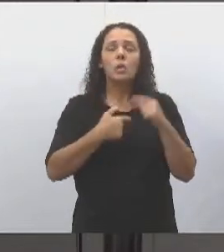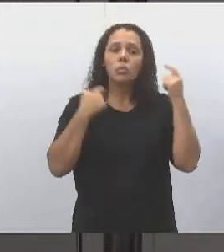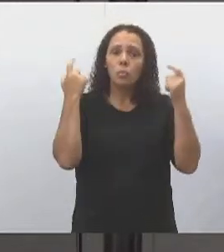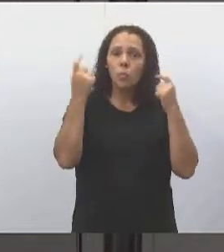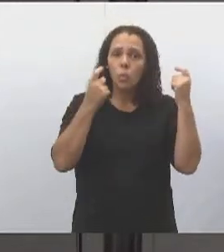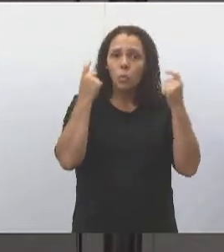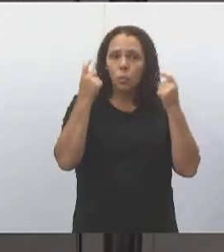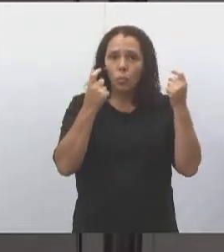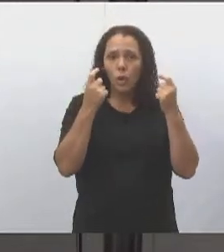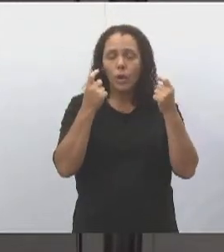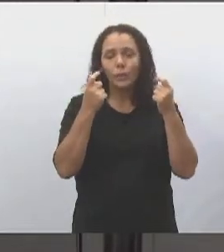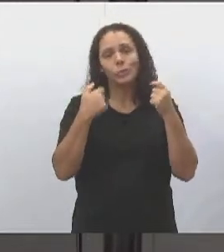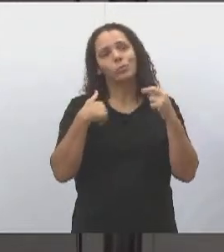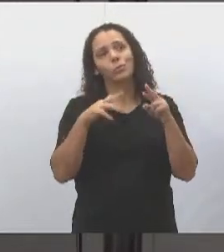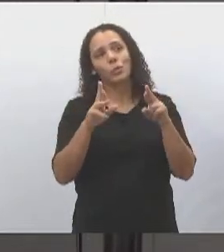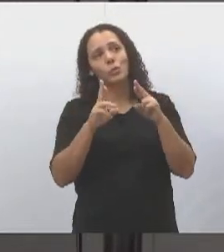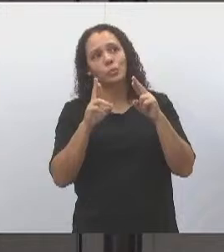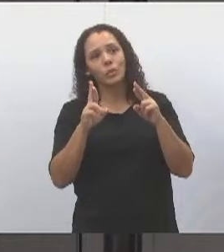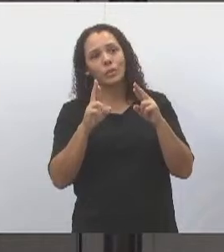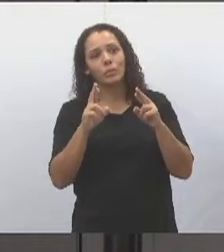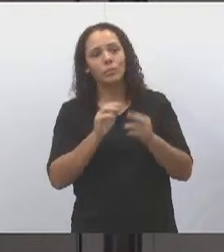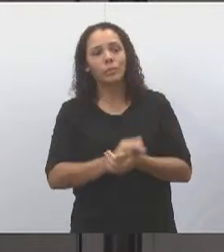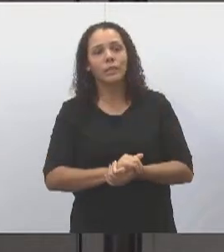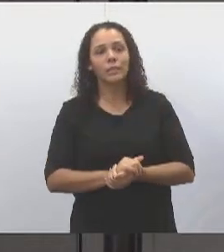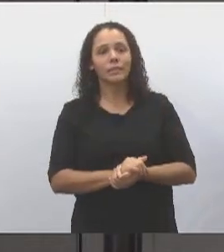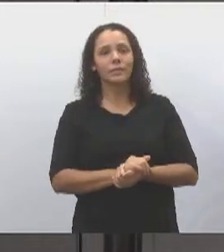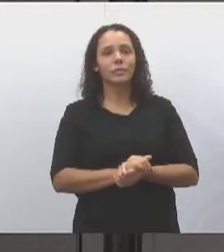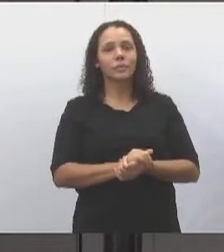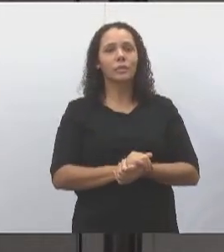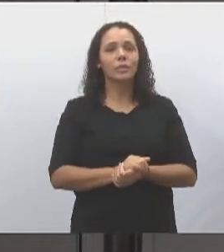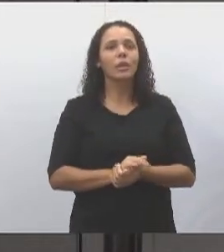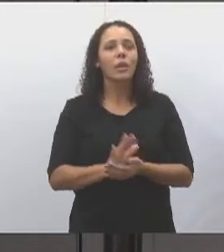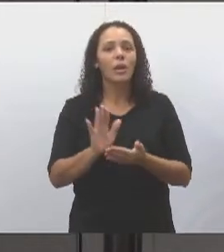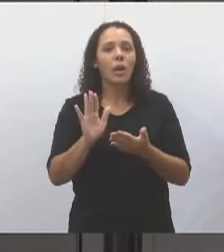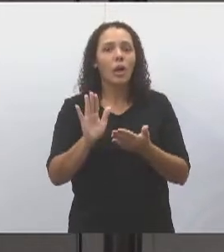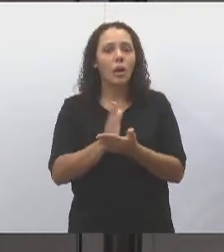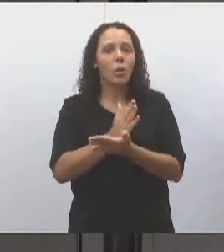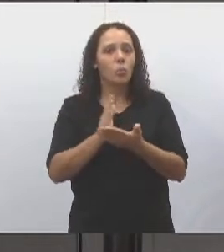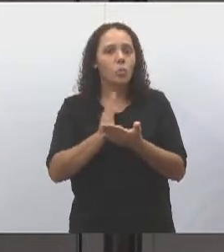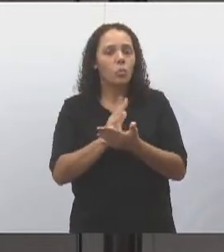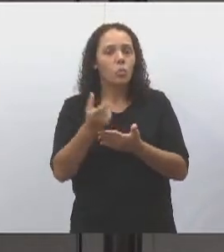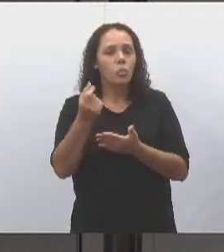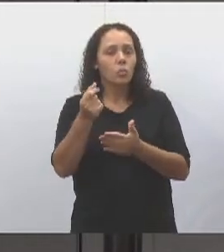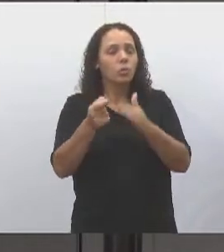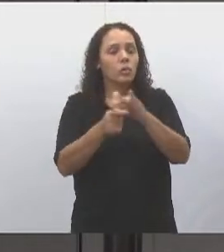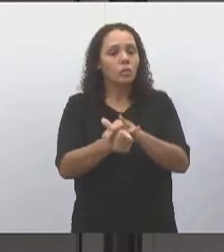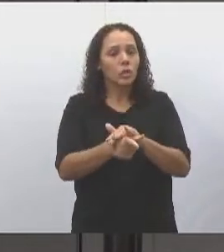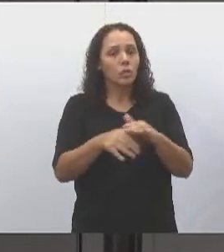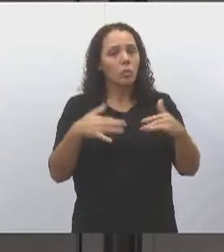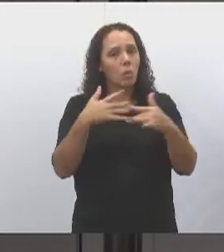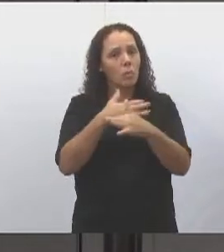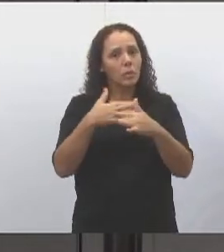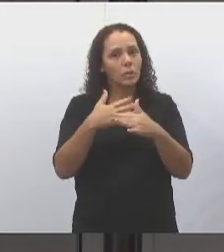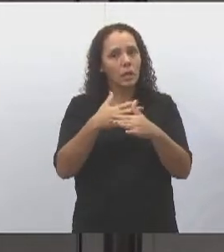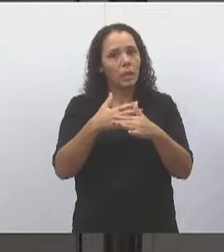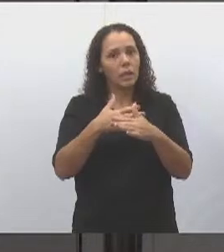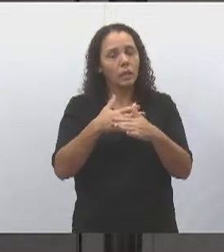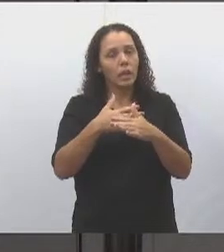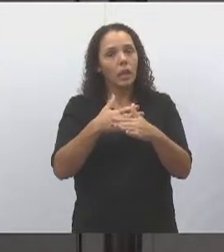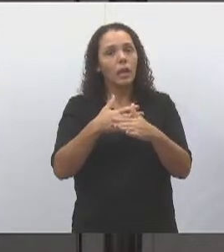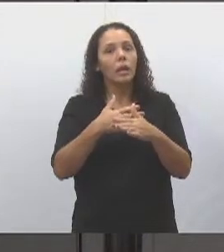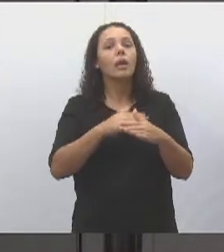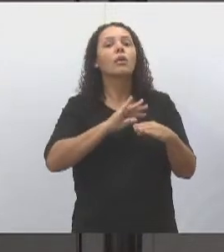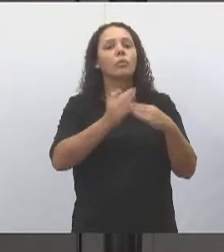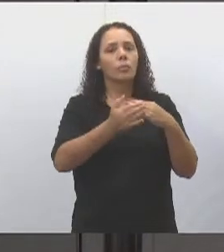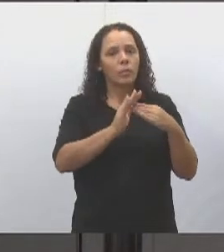eu espero que alguma coisa dessa verba destinada para a mobilidade, ela vai lá para o Veraneijal, o